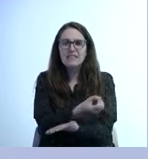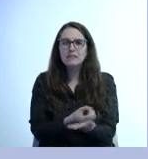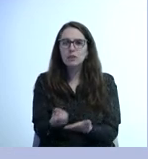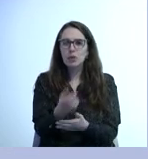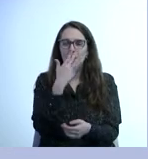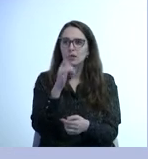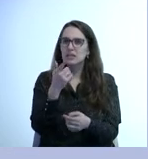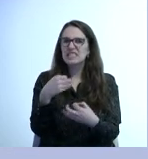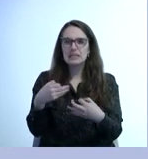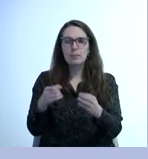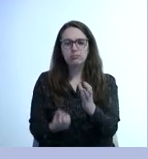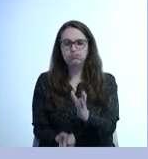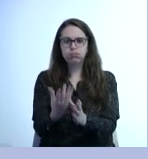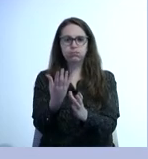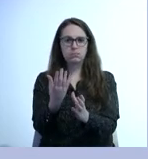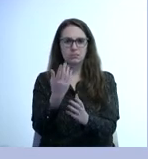tempo. Portanto, há essa